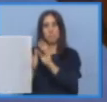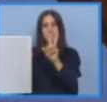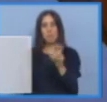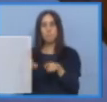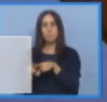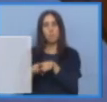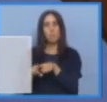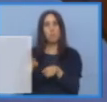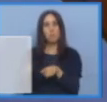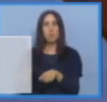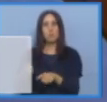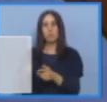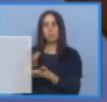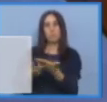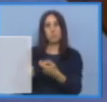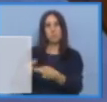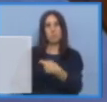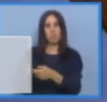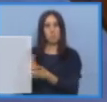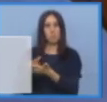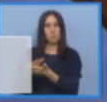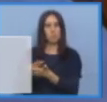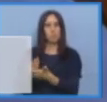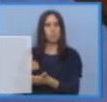no contexto comercial e económico,